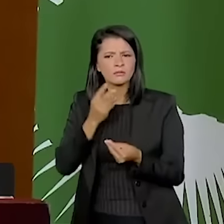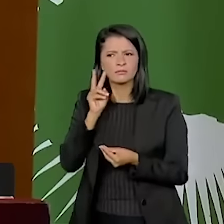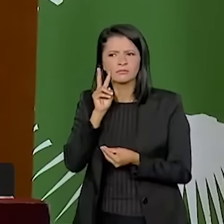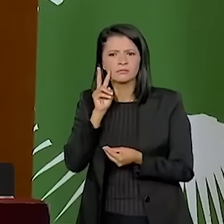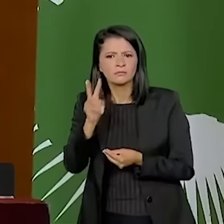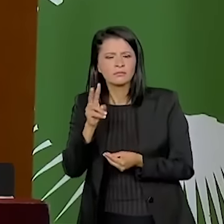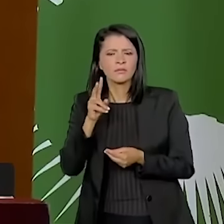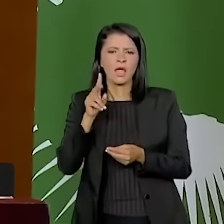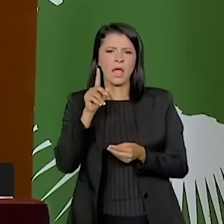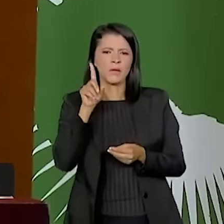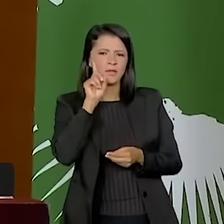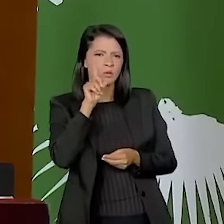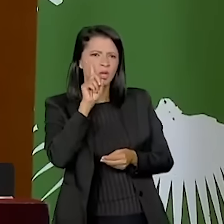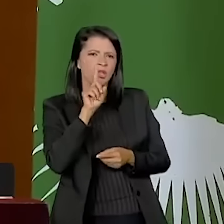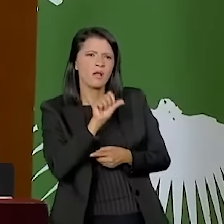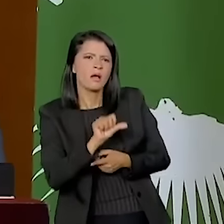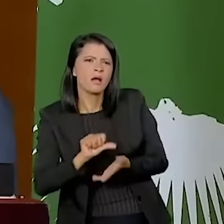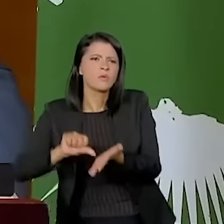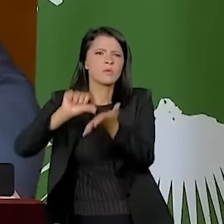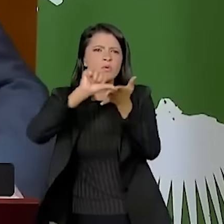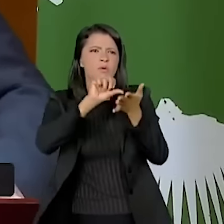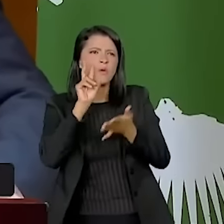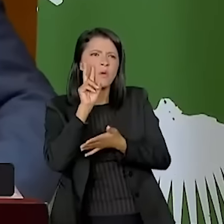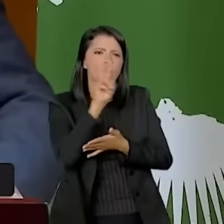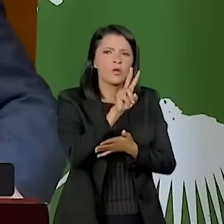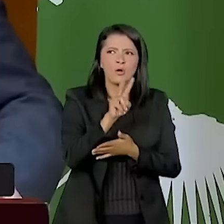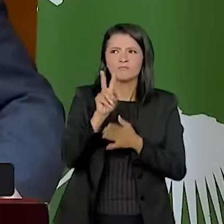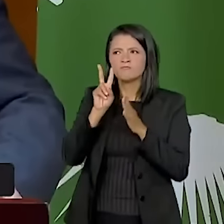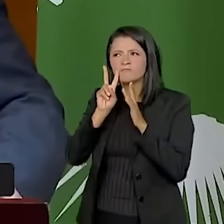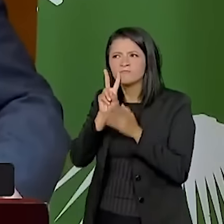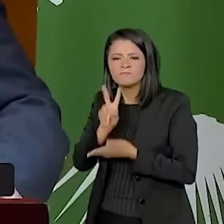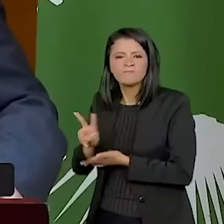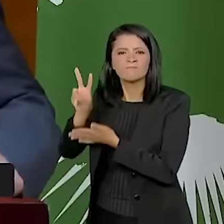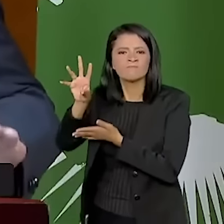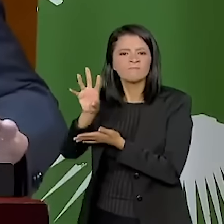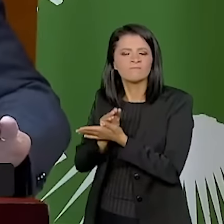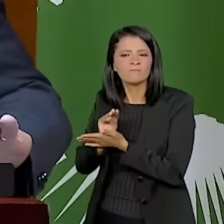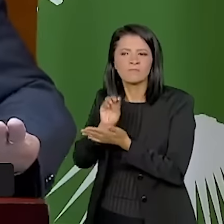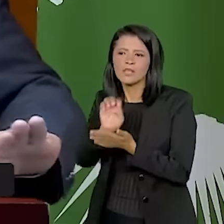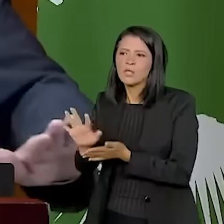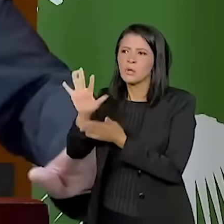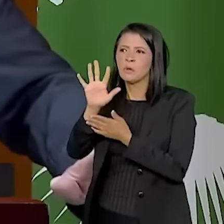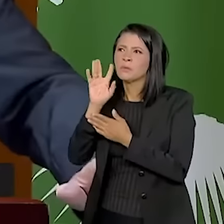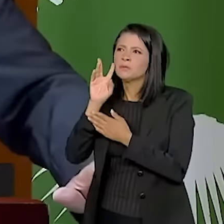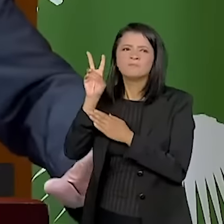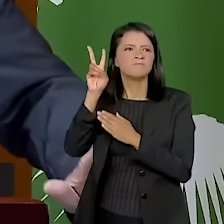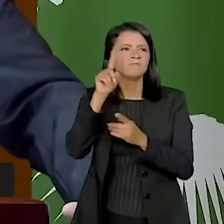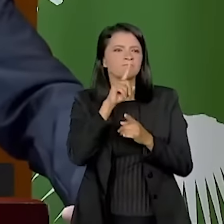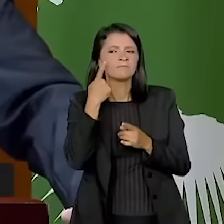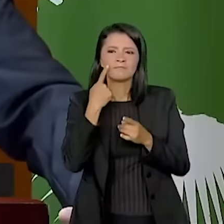dos Estados Unidos, a gente olhou para o mapa da Europa e a gente não via